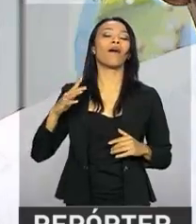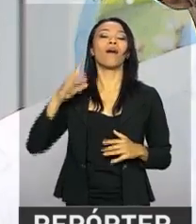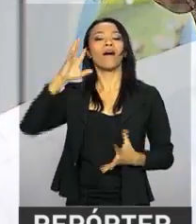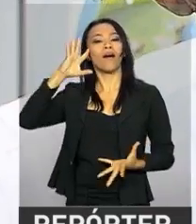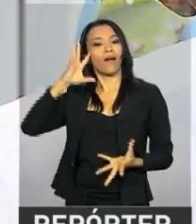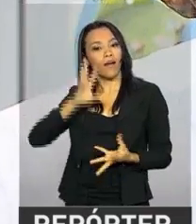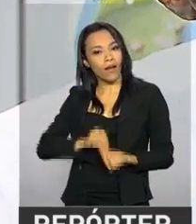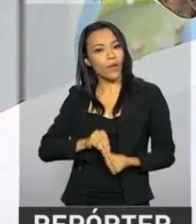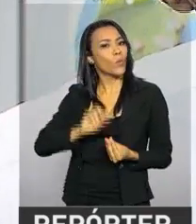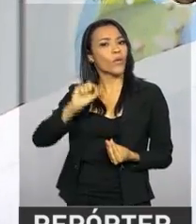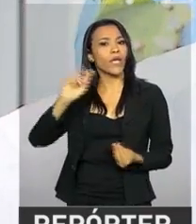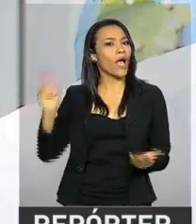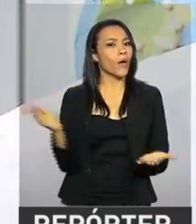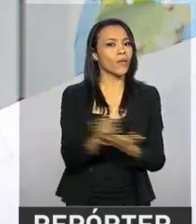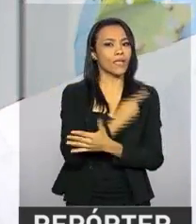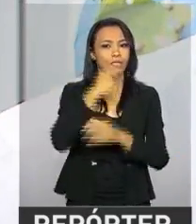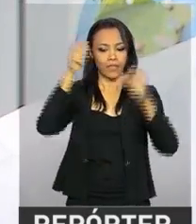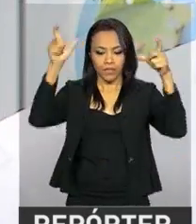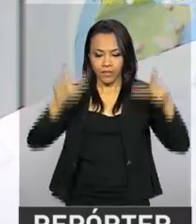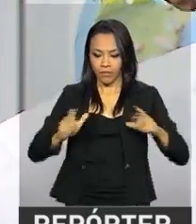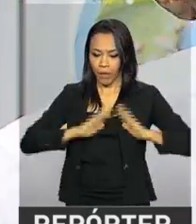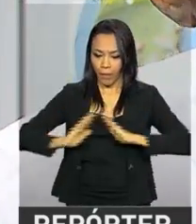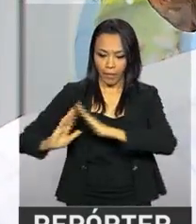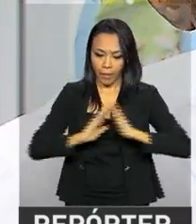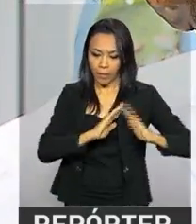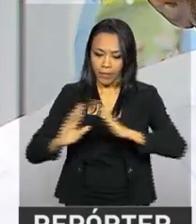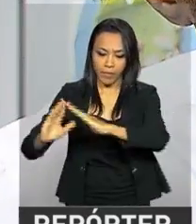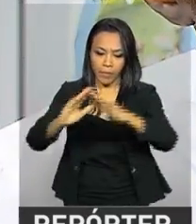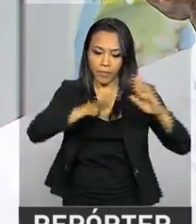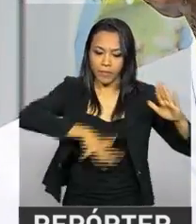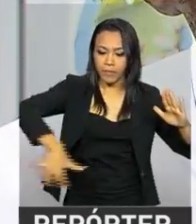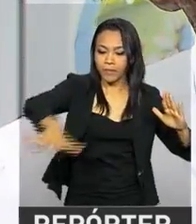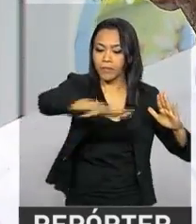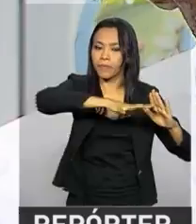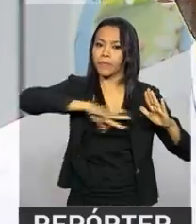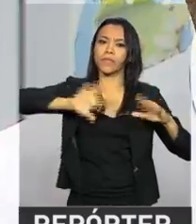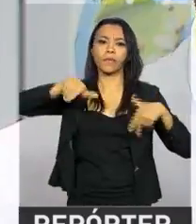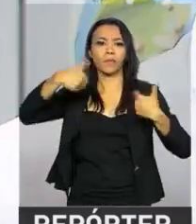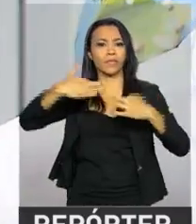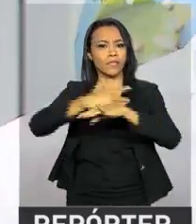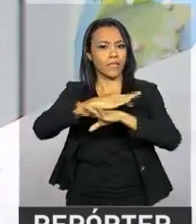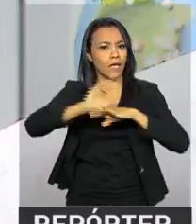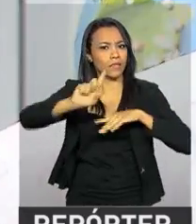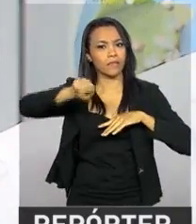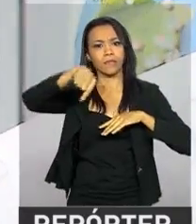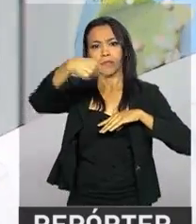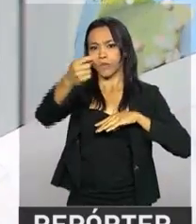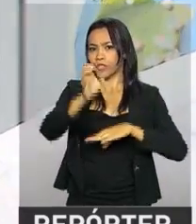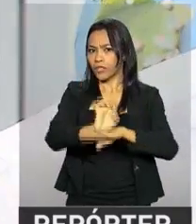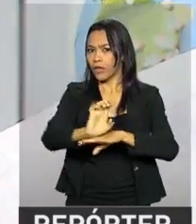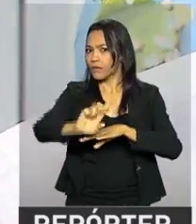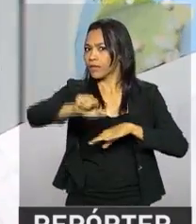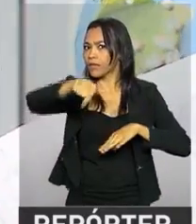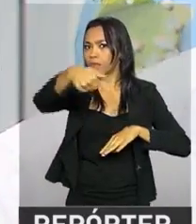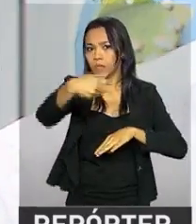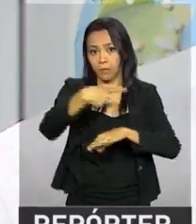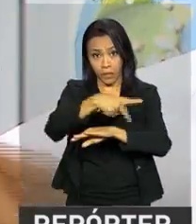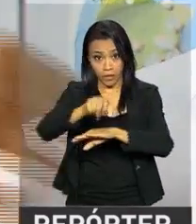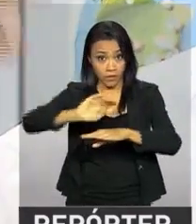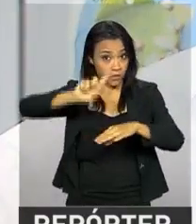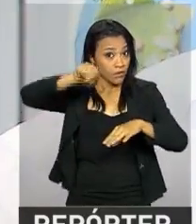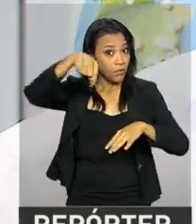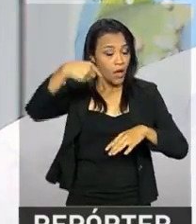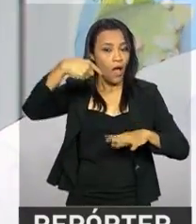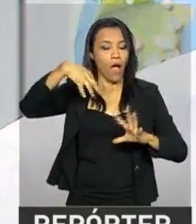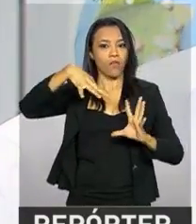o que acontece dentro do nosso bairro e depois sobre ano dentro da nossa cidade e no nosso estádio nosso país e aí